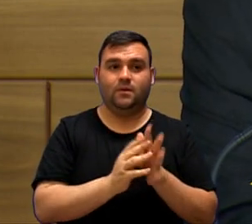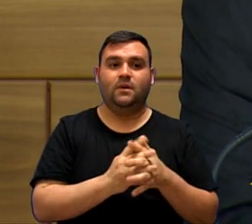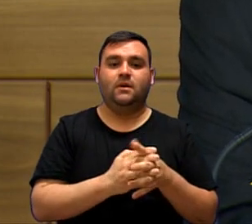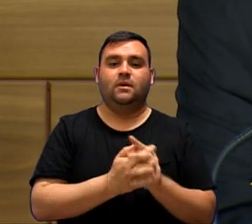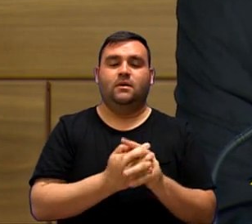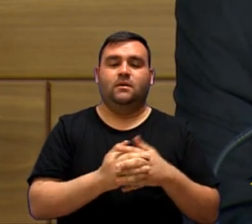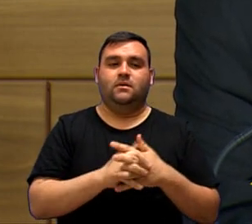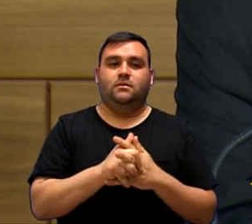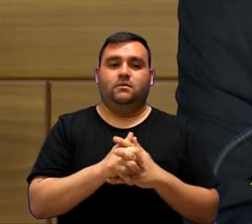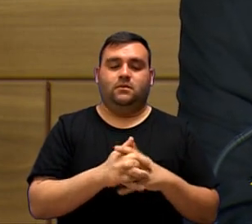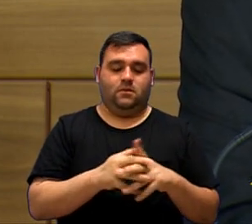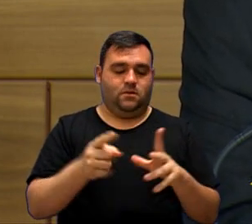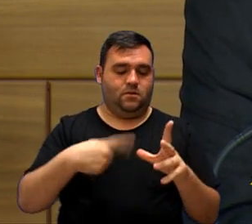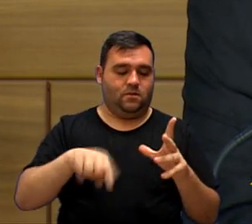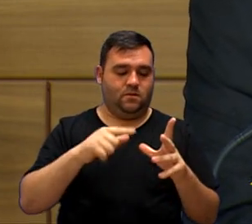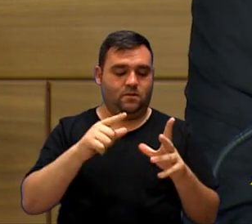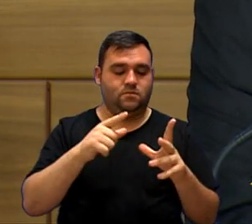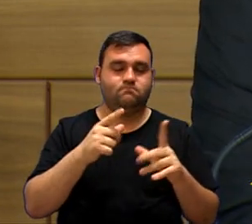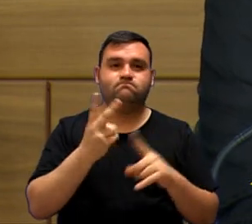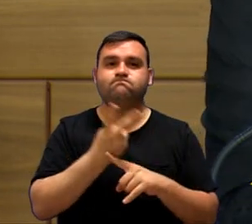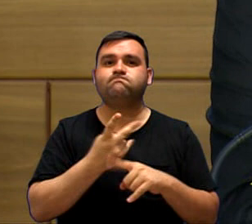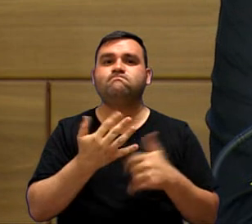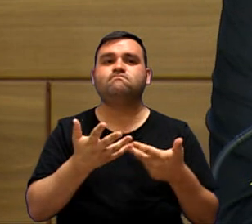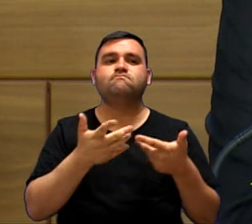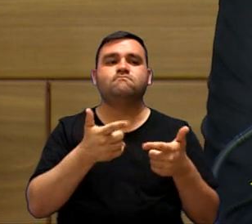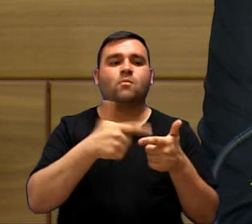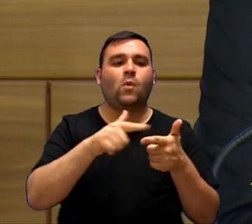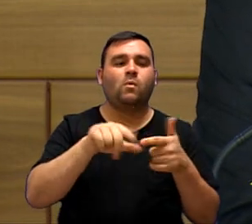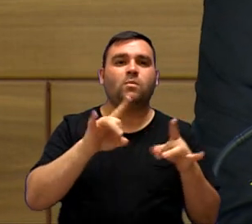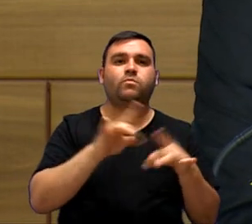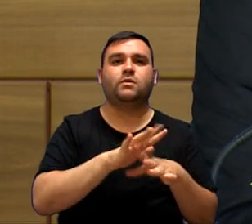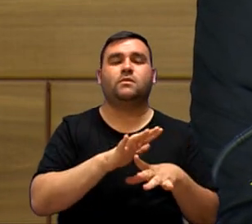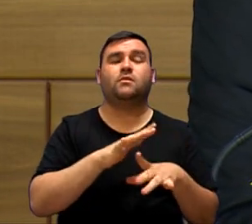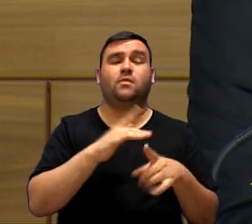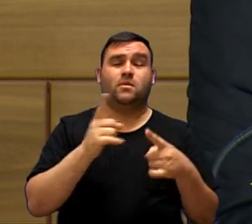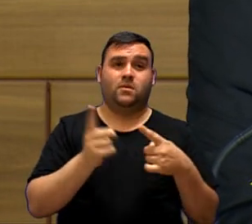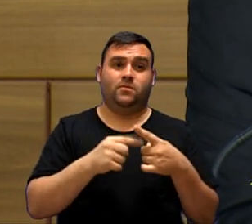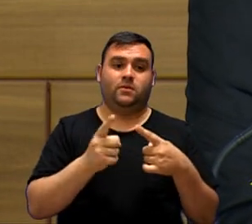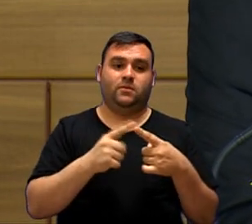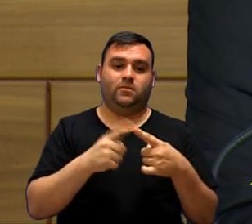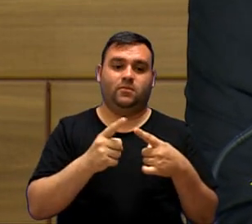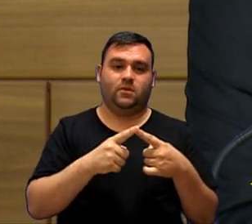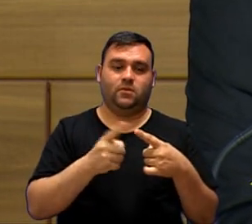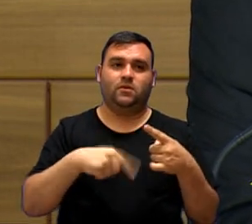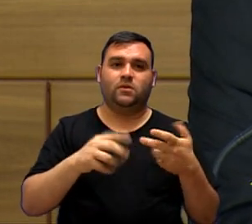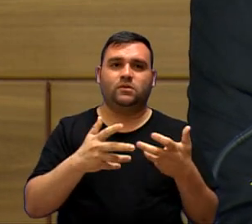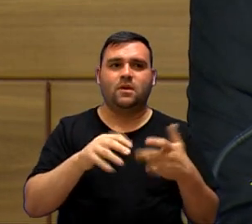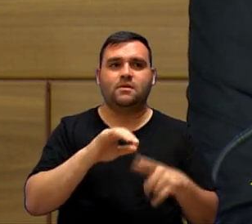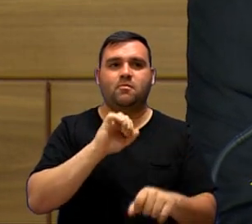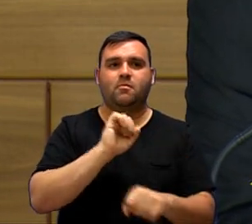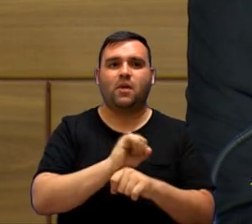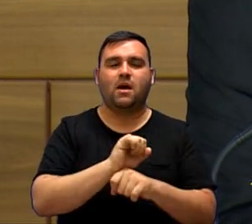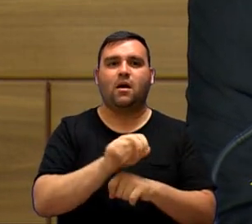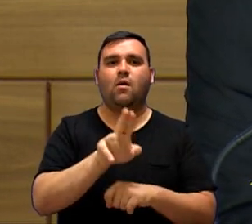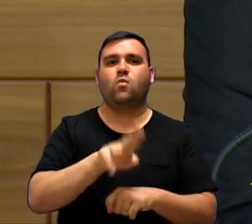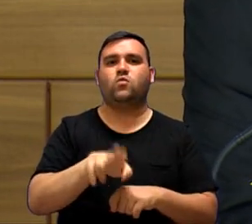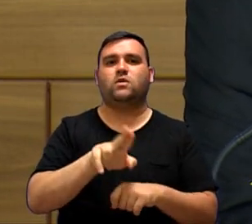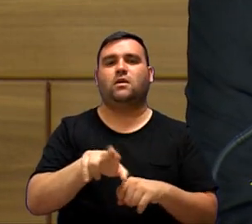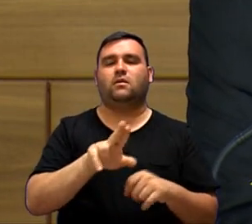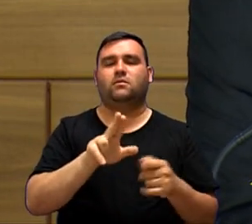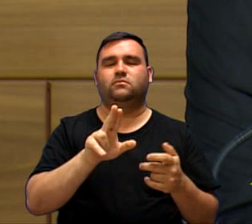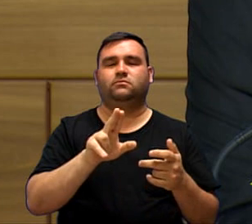na qual nós estamos buscando uma solução. Primeiro, parar com esse uso